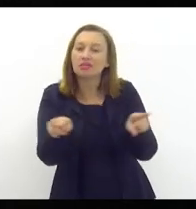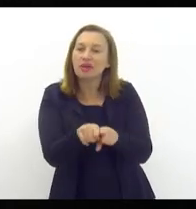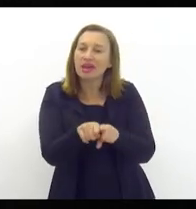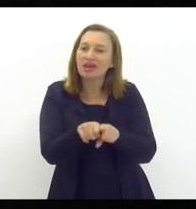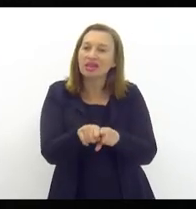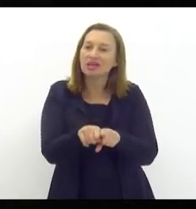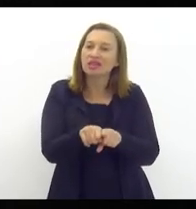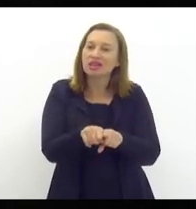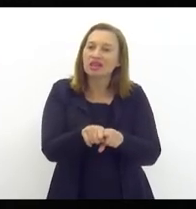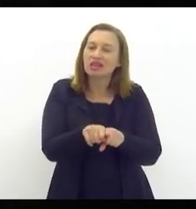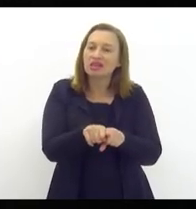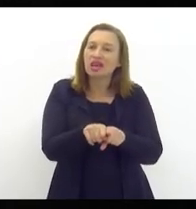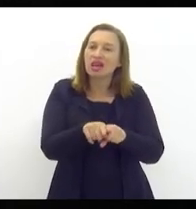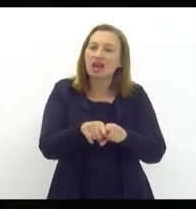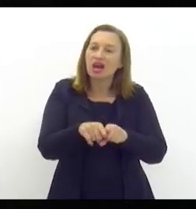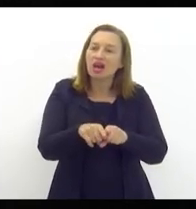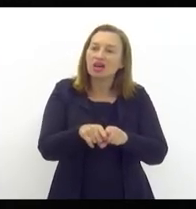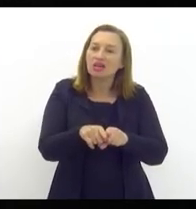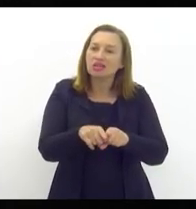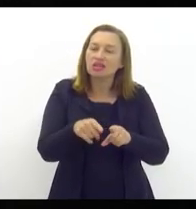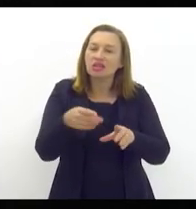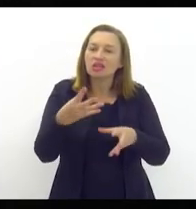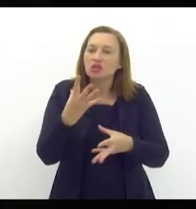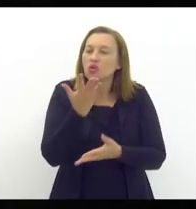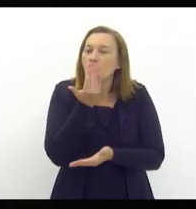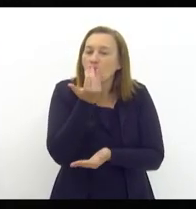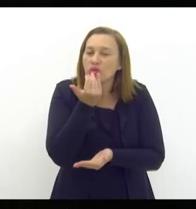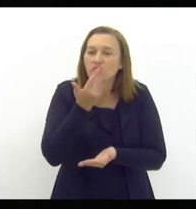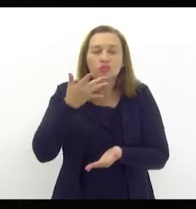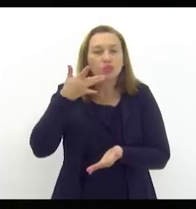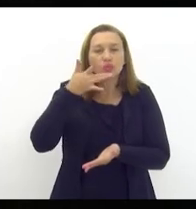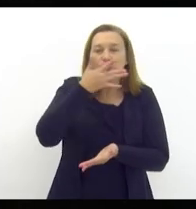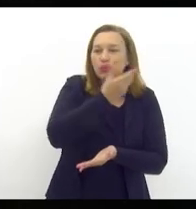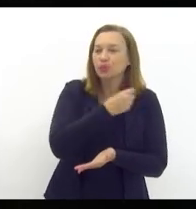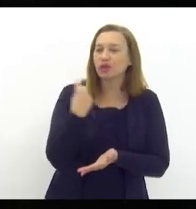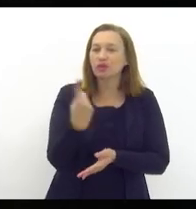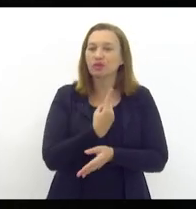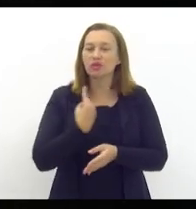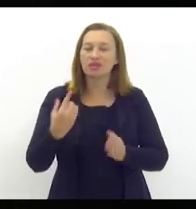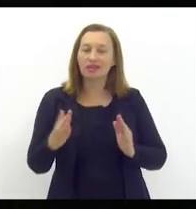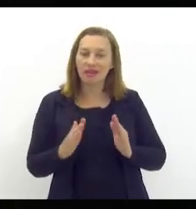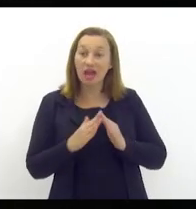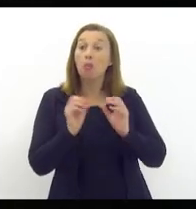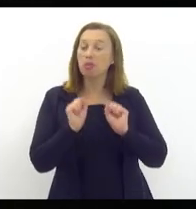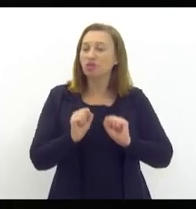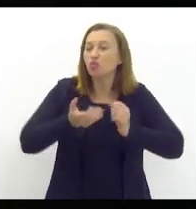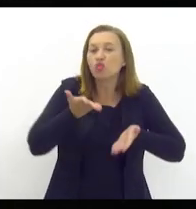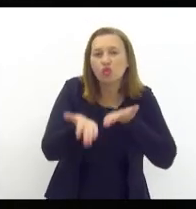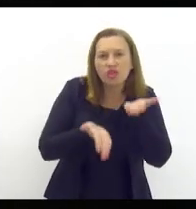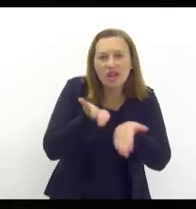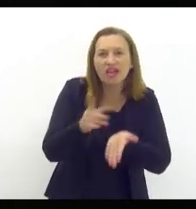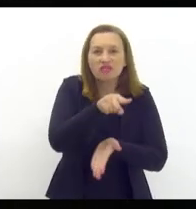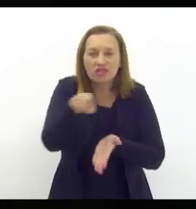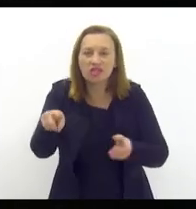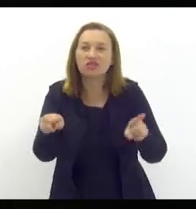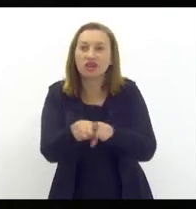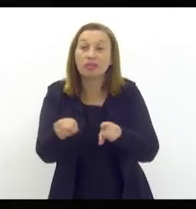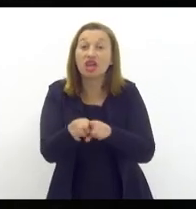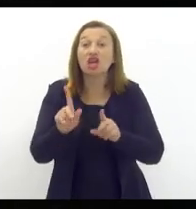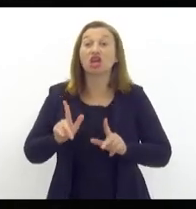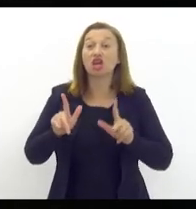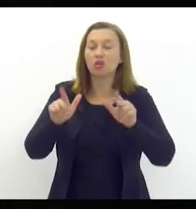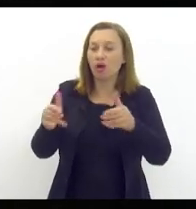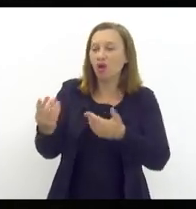iguaria tão maravilhosa, tão deliciosa para as nossas mesas. Que possamos cuidar de vocês também, como vocês cuidam da gente,